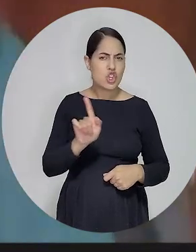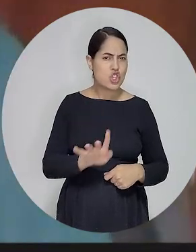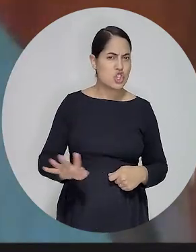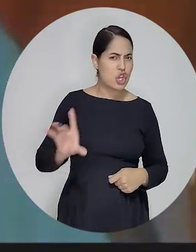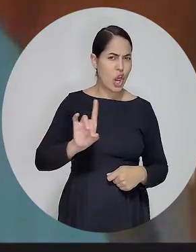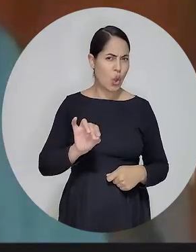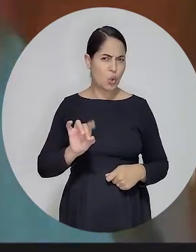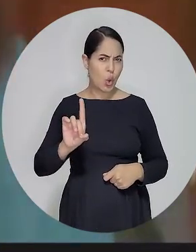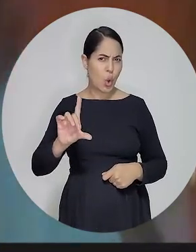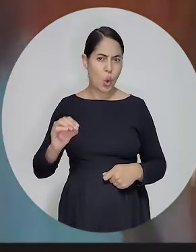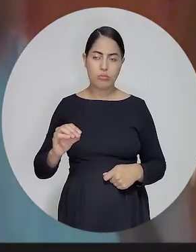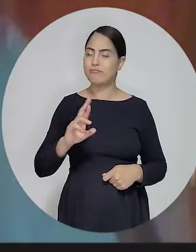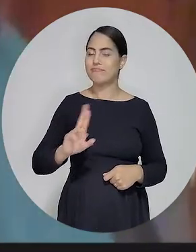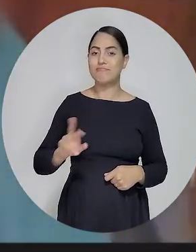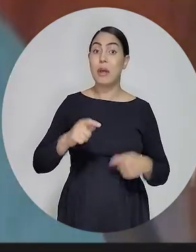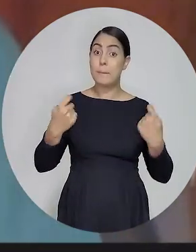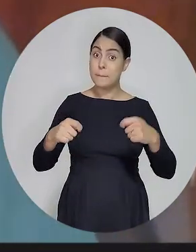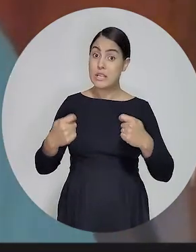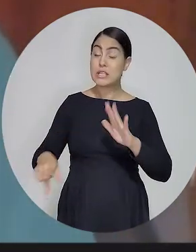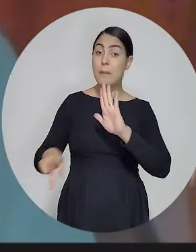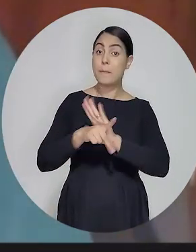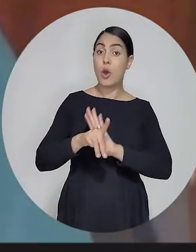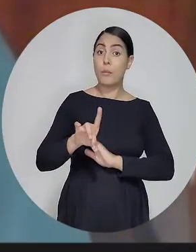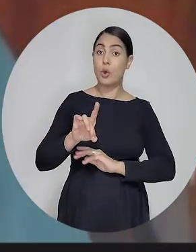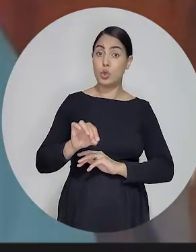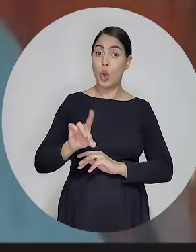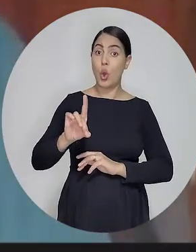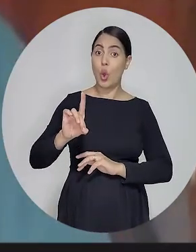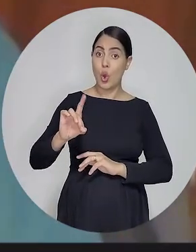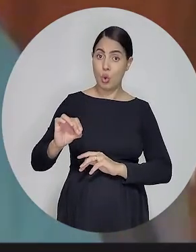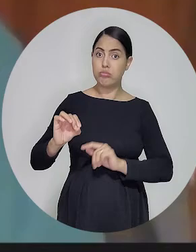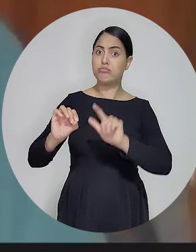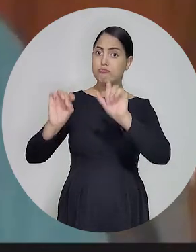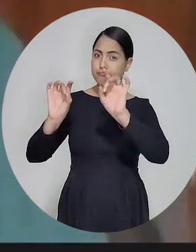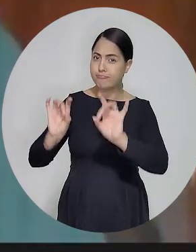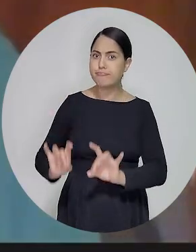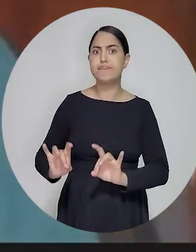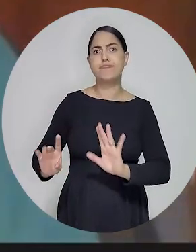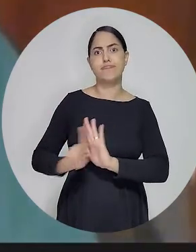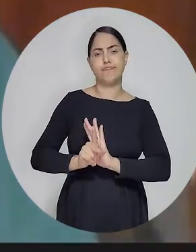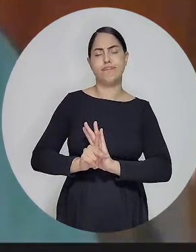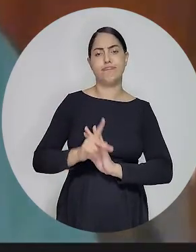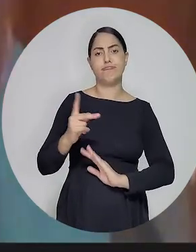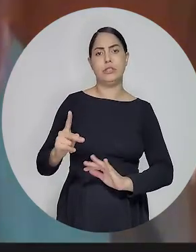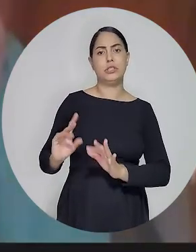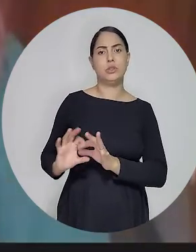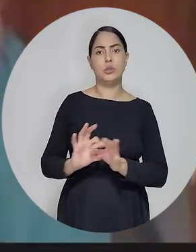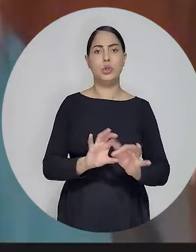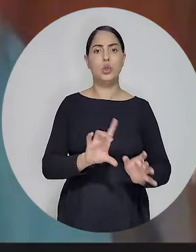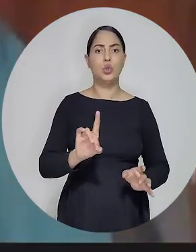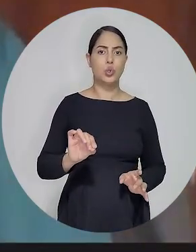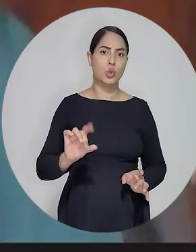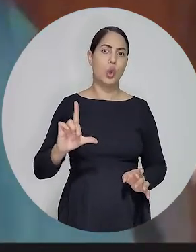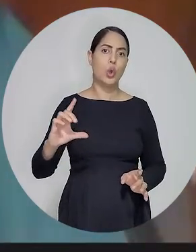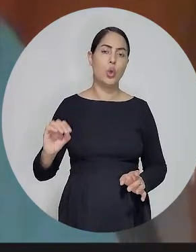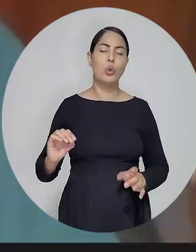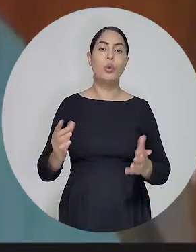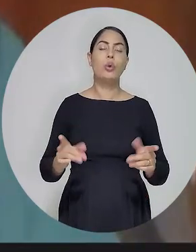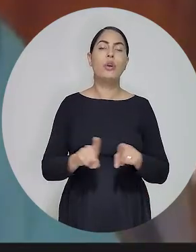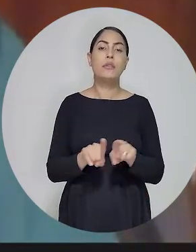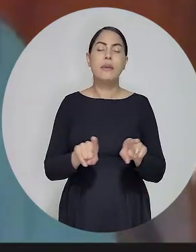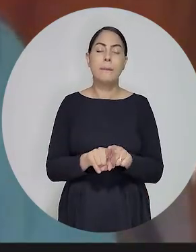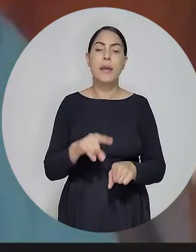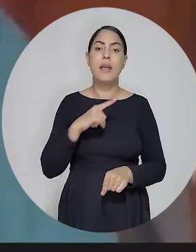não basta o dolo genérico. Atos praticados com base em decisões jurisprudenciais, ainda